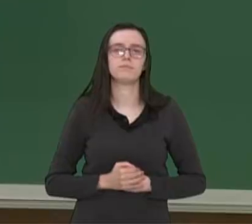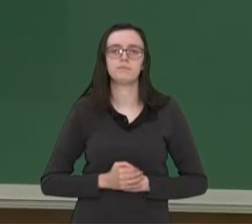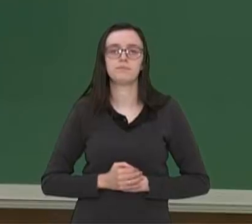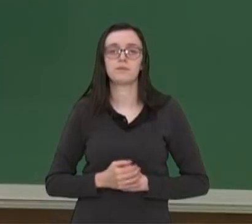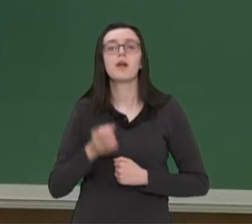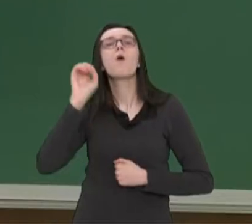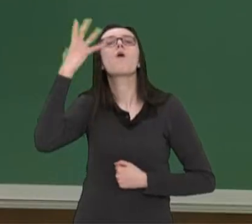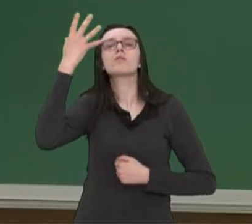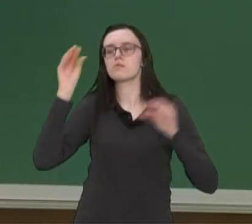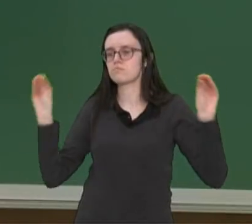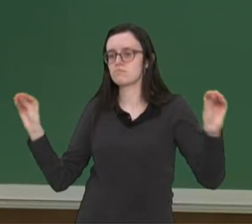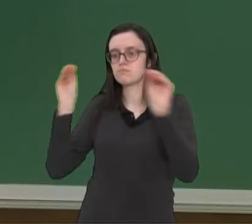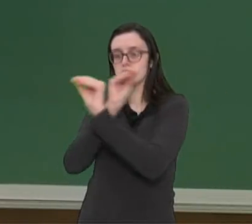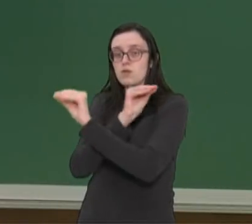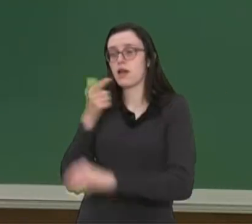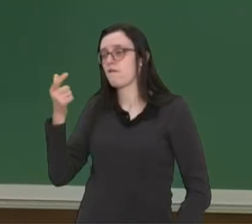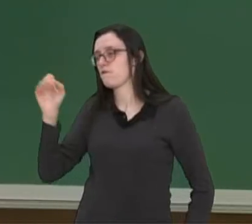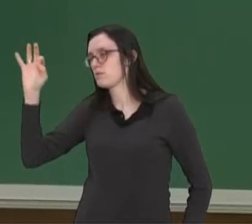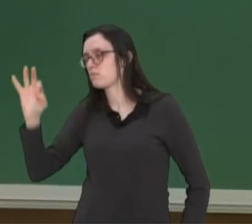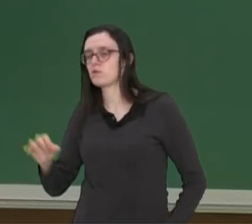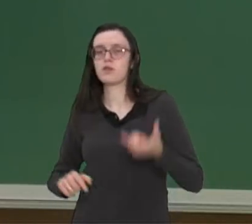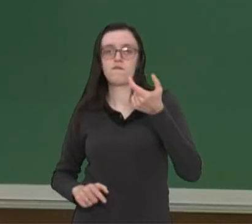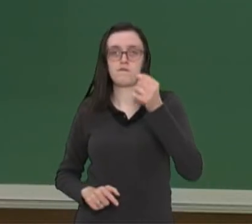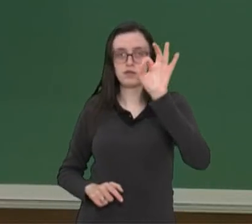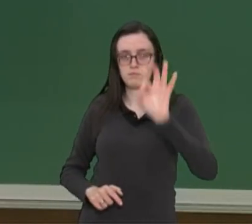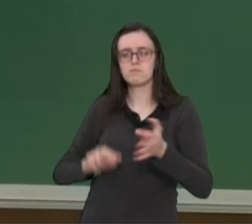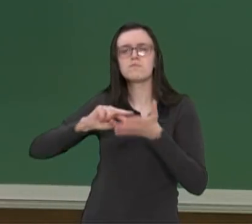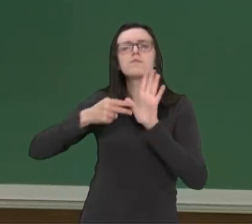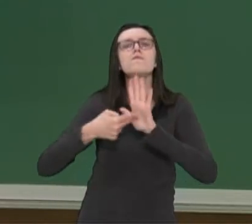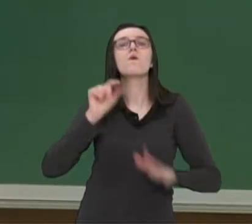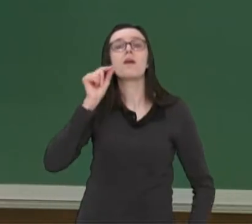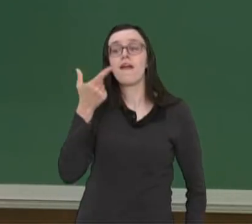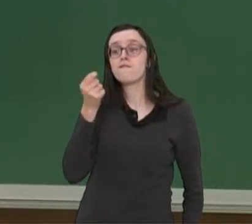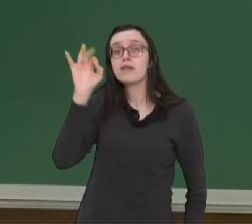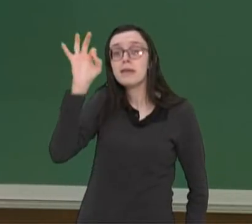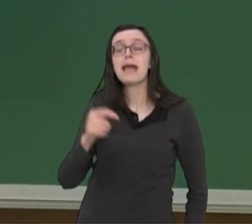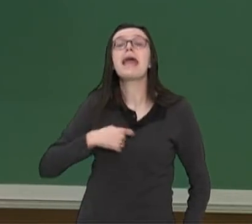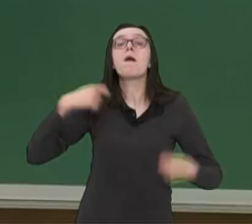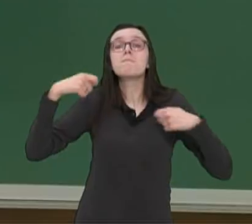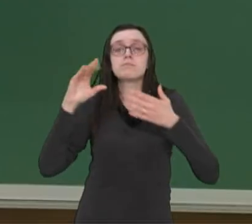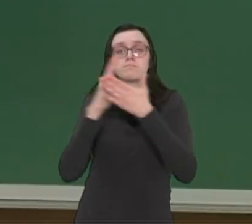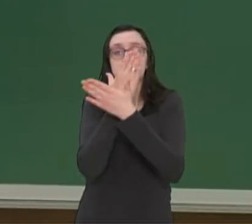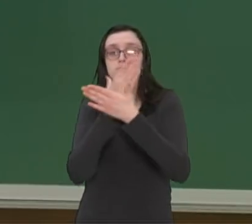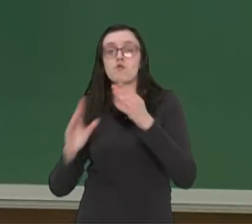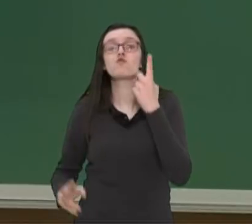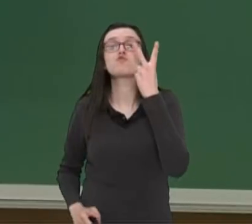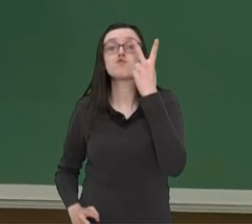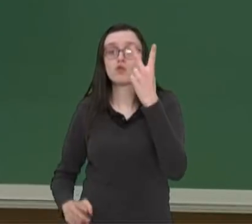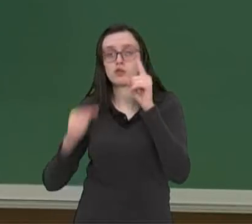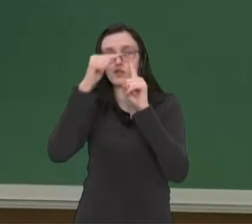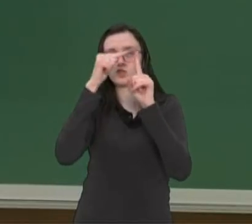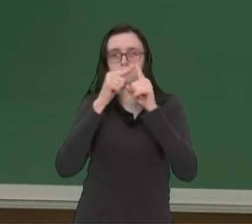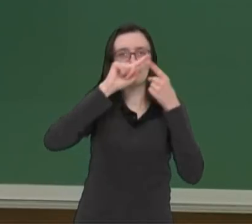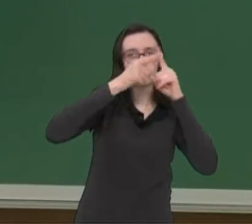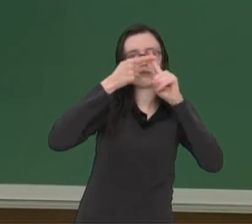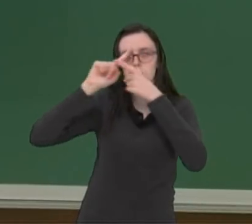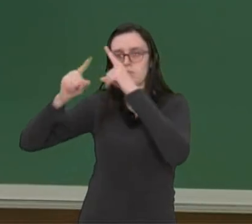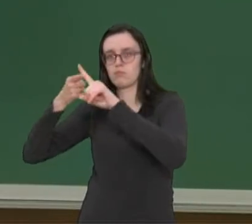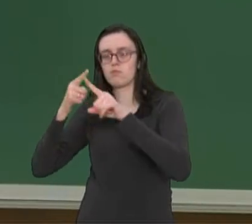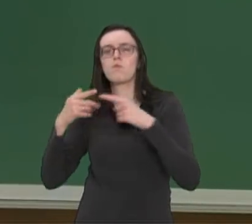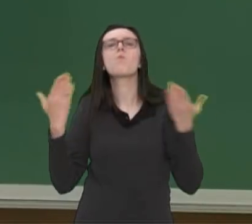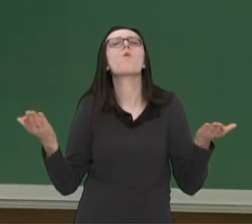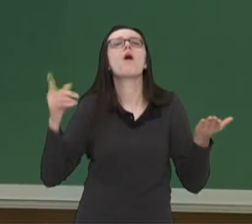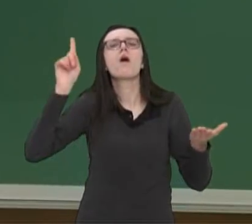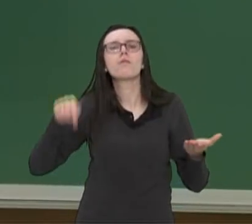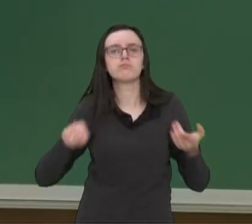em 20%. Então, eu tenho 20% que eu tenho que dividir nos dois tipos de recombinantes. Quais são os